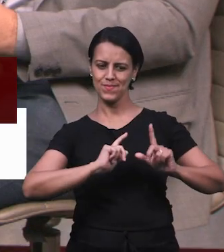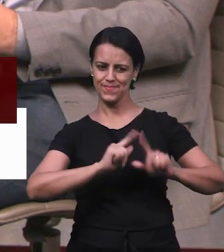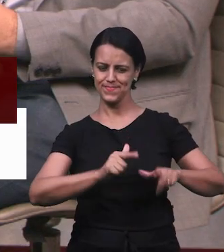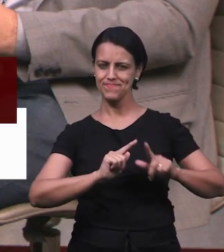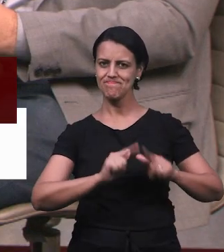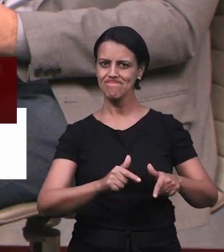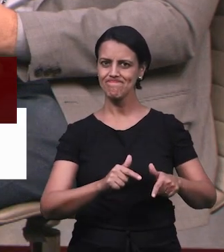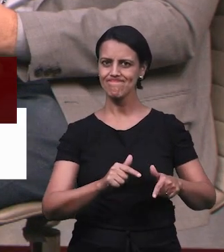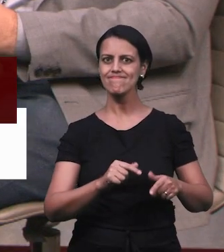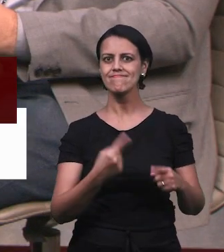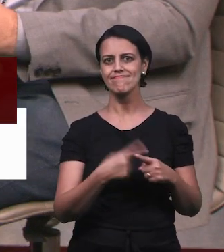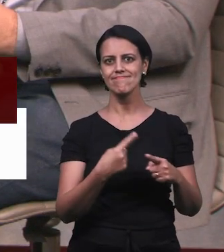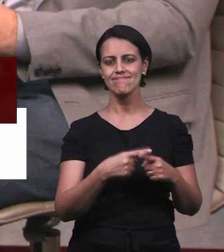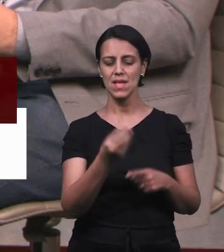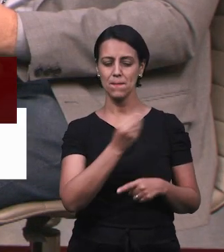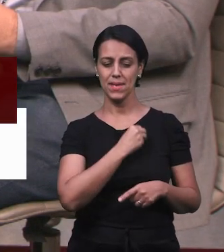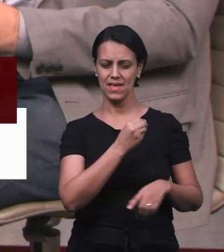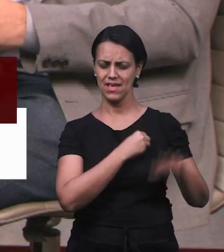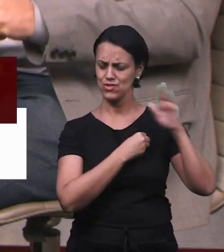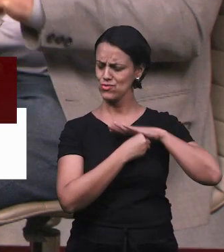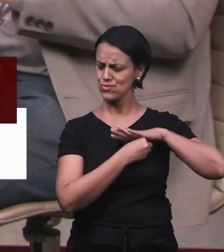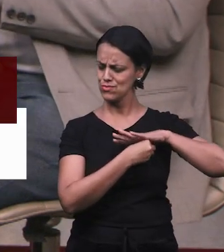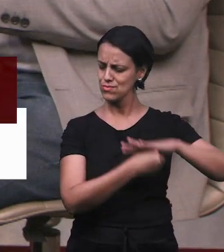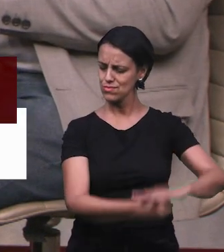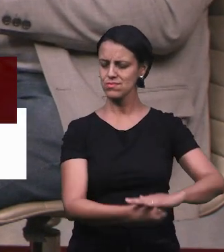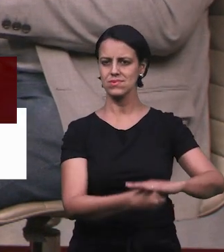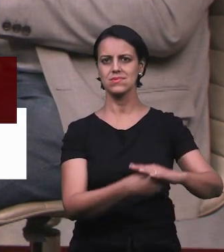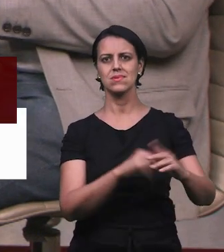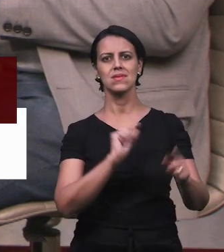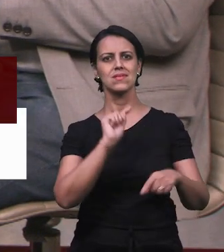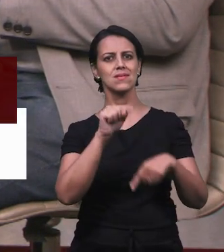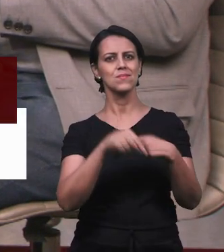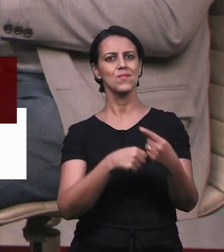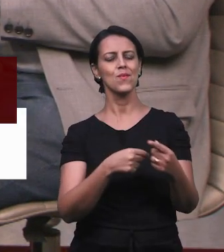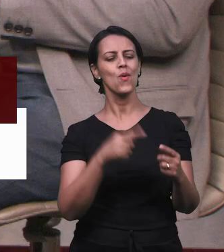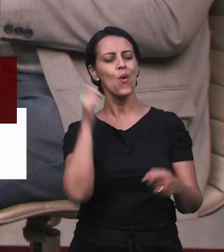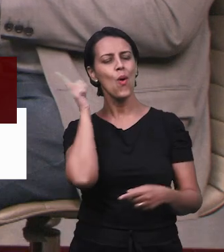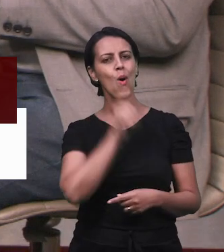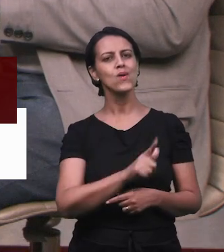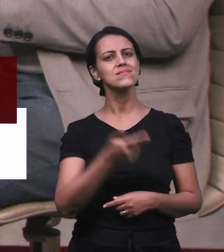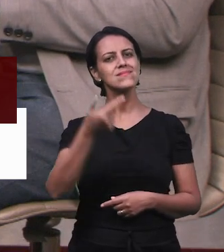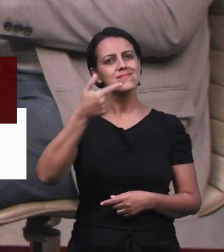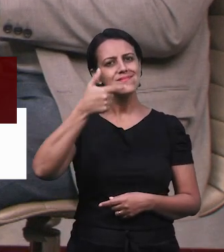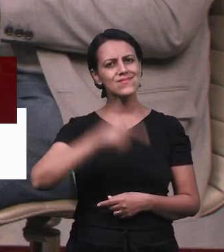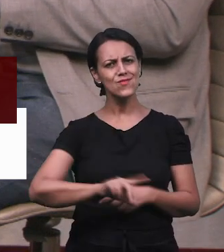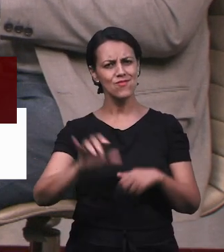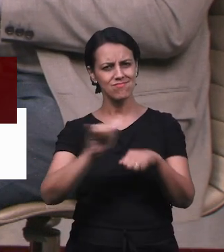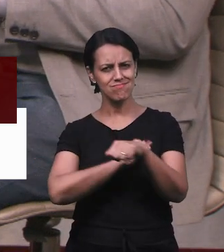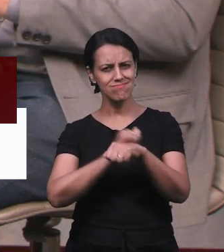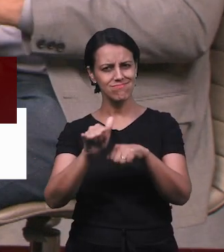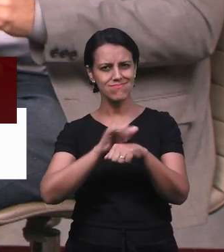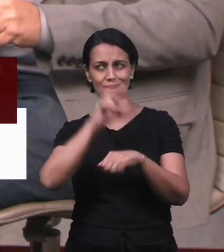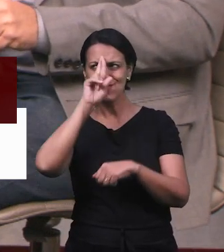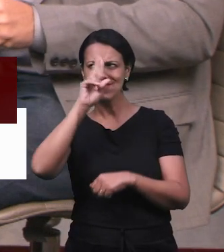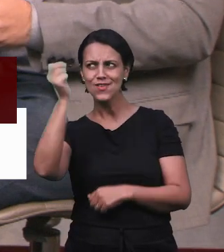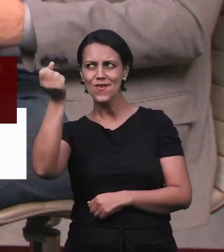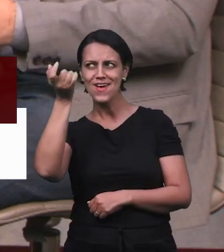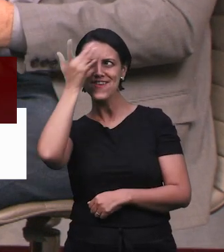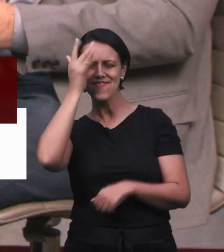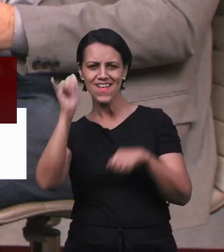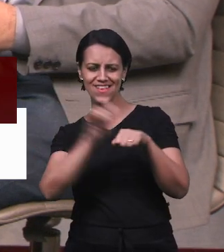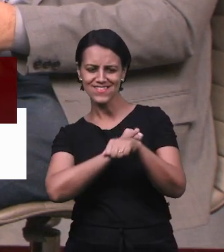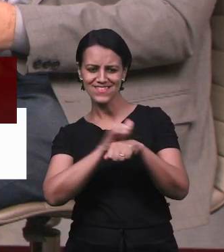que o pecado foi afastado e eles puderam novamente, com uma estratégia revelada por